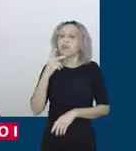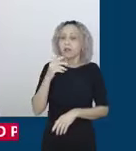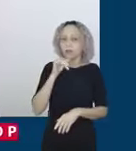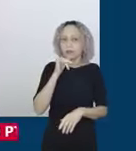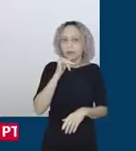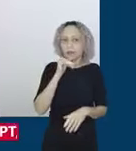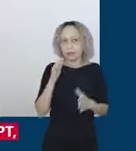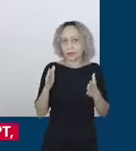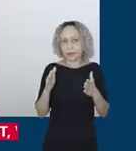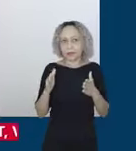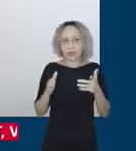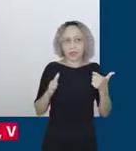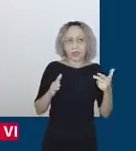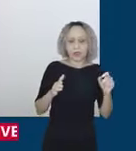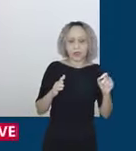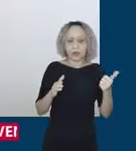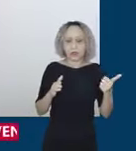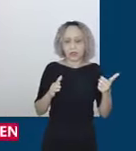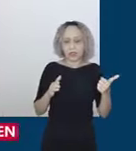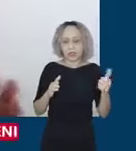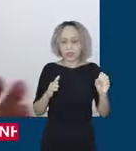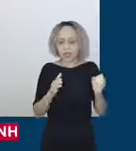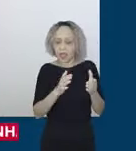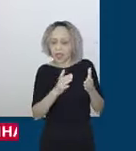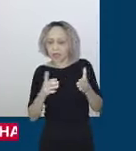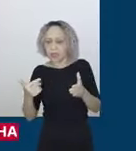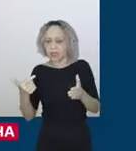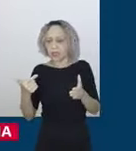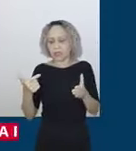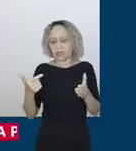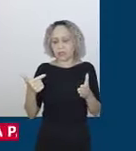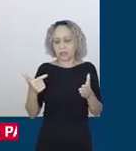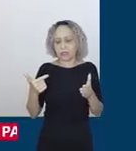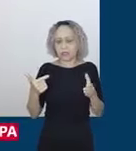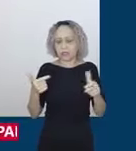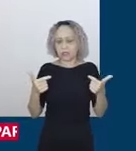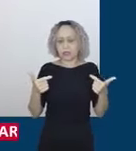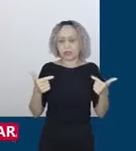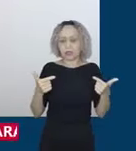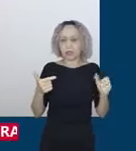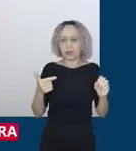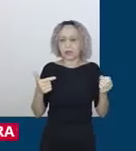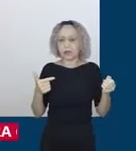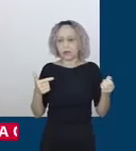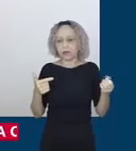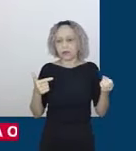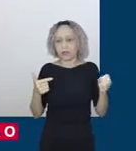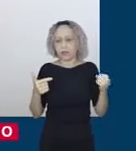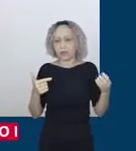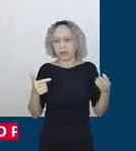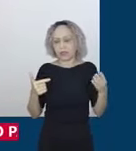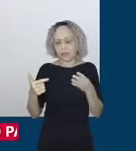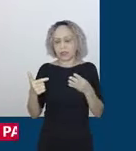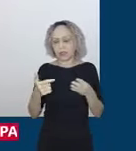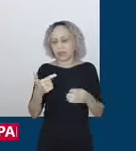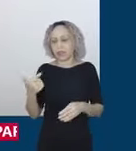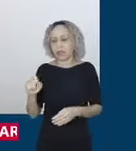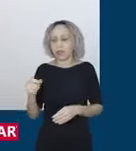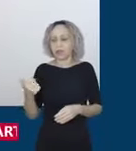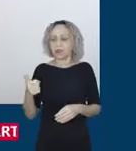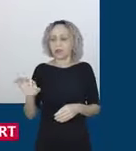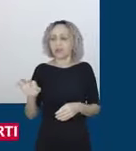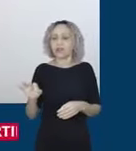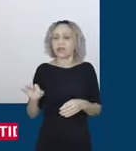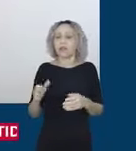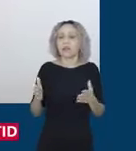receita líquida da União atingiu uma média de 18,7% ao ano do PIB, superior ao 17%